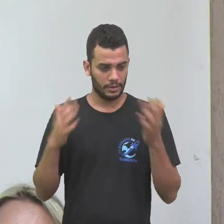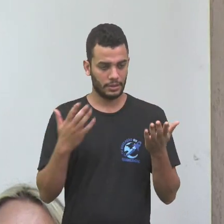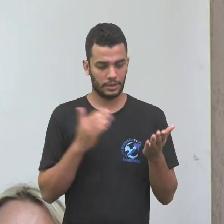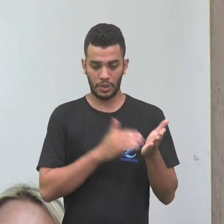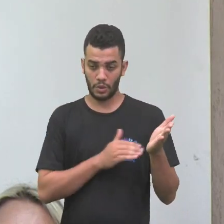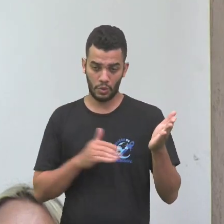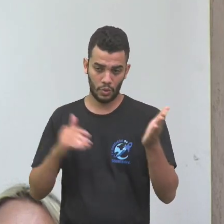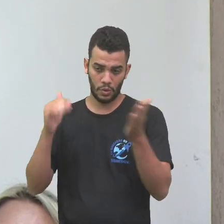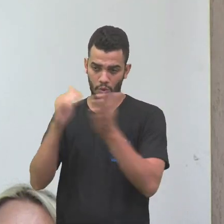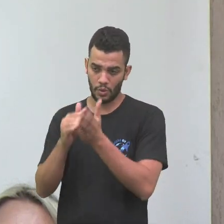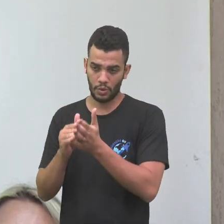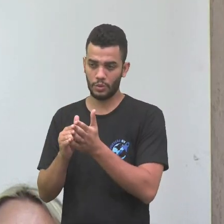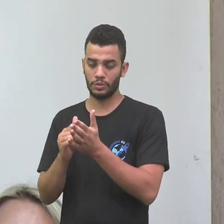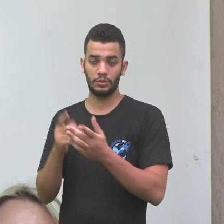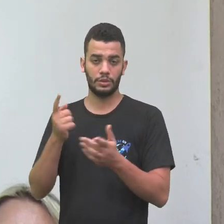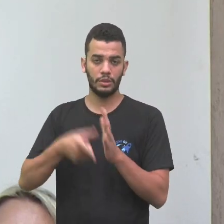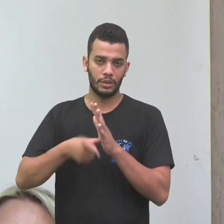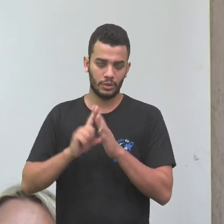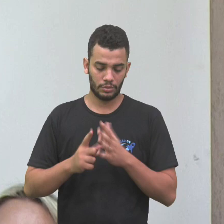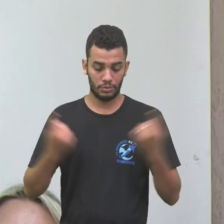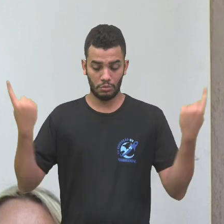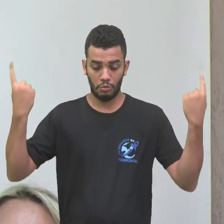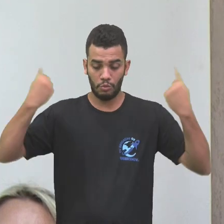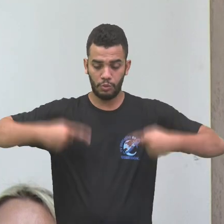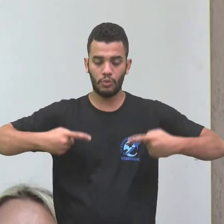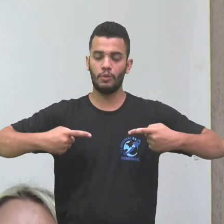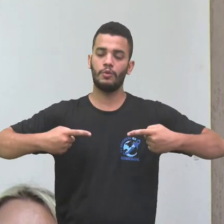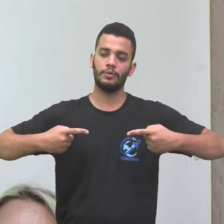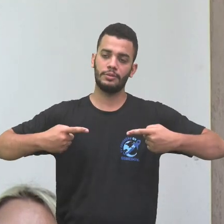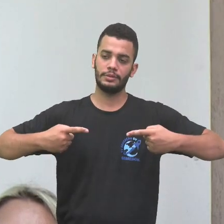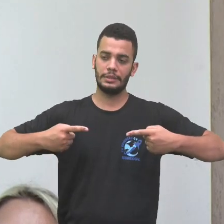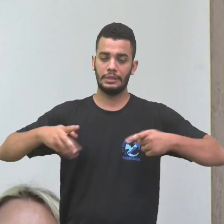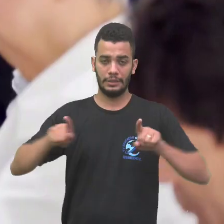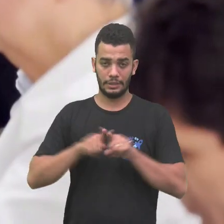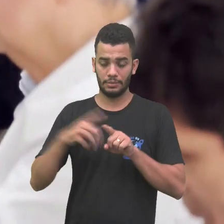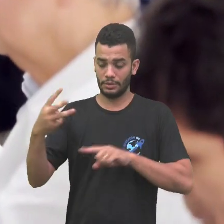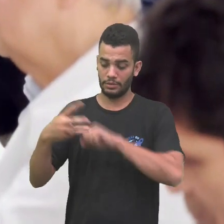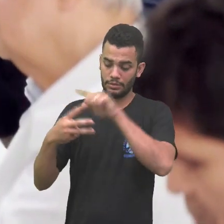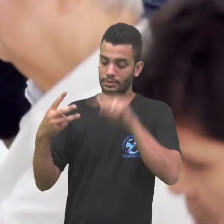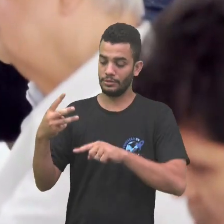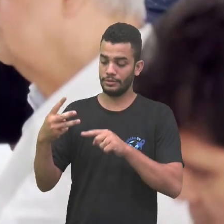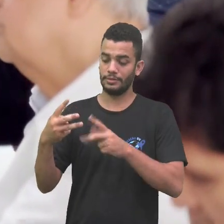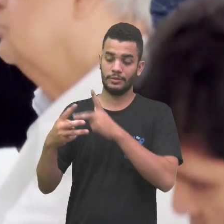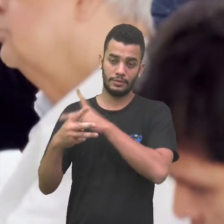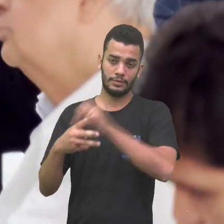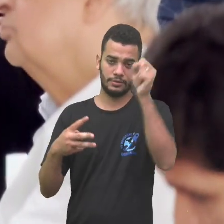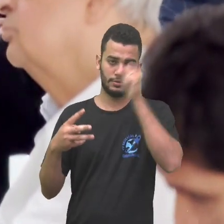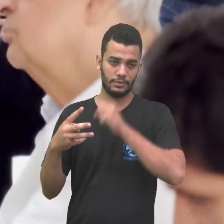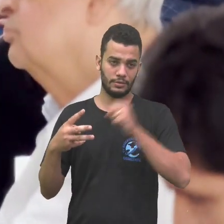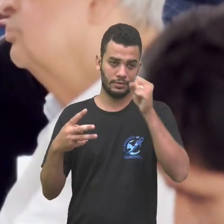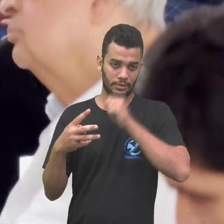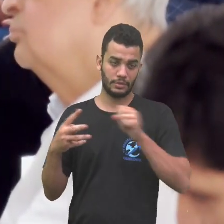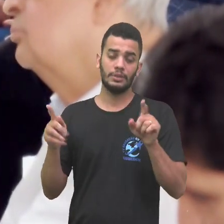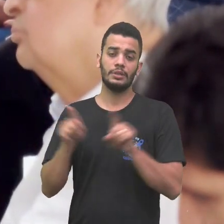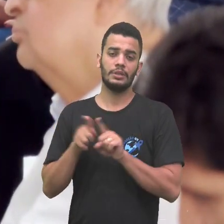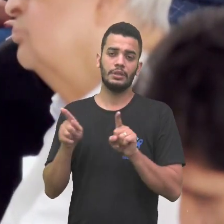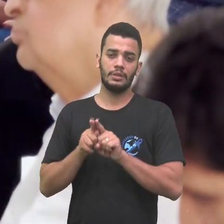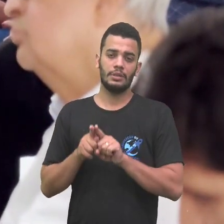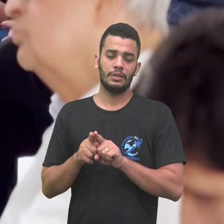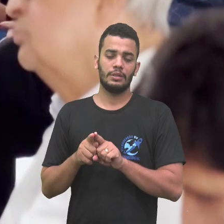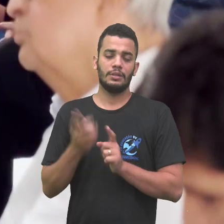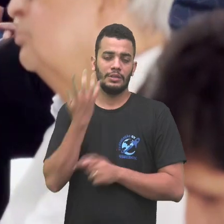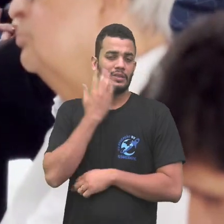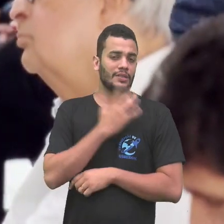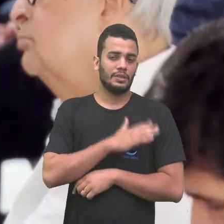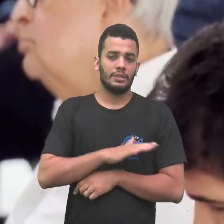participaram dessa disputa e aos vencedores, nossos parabéns, mas a todos que participaram, né, de todas